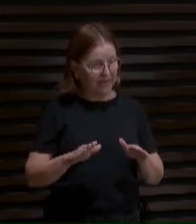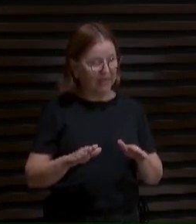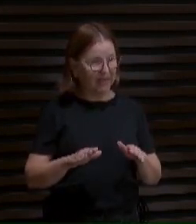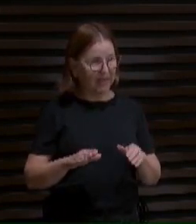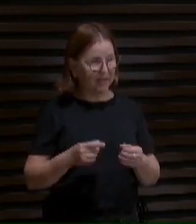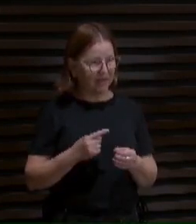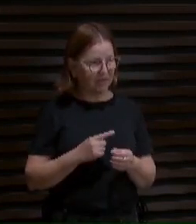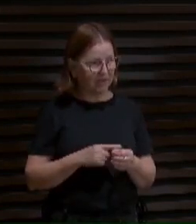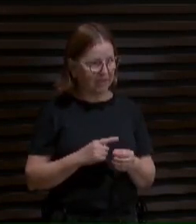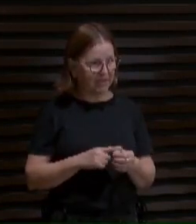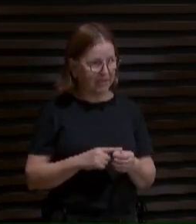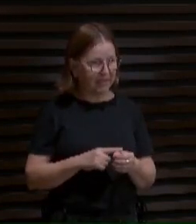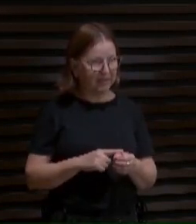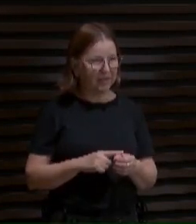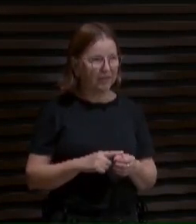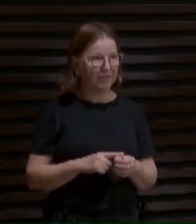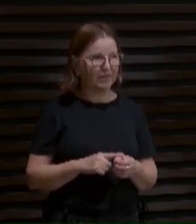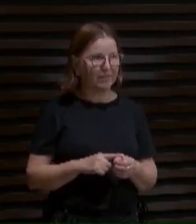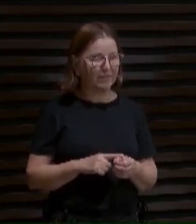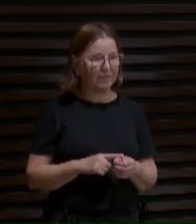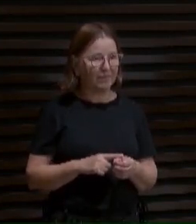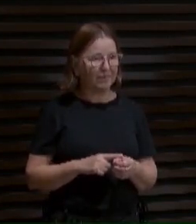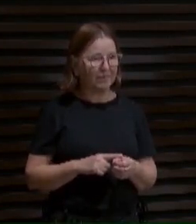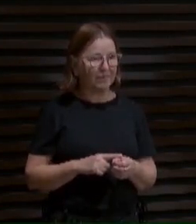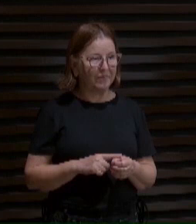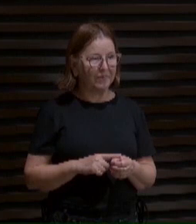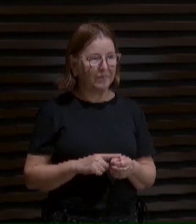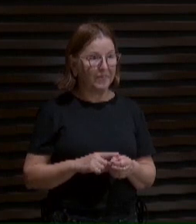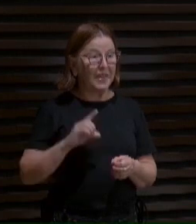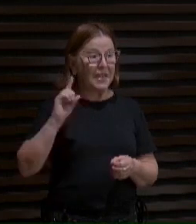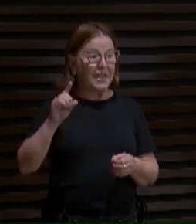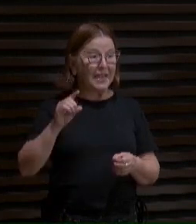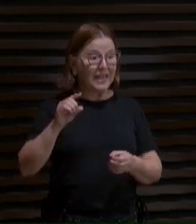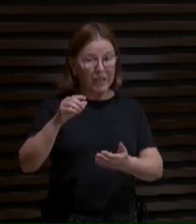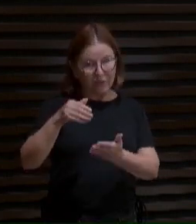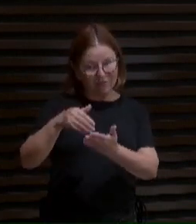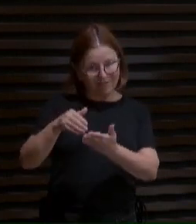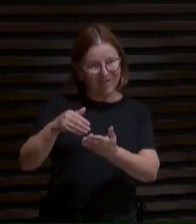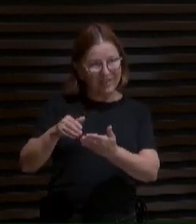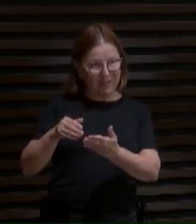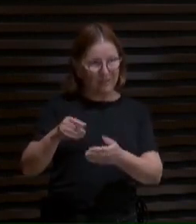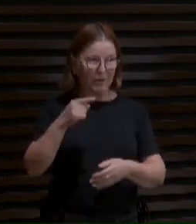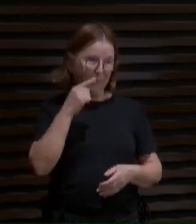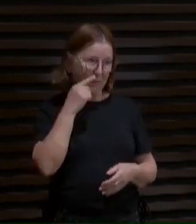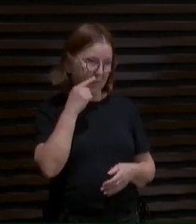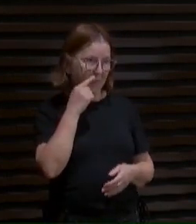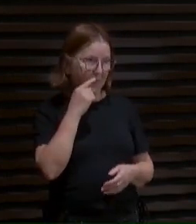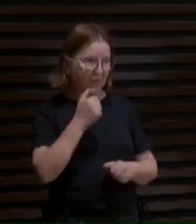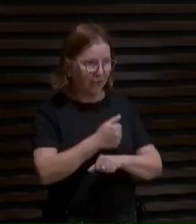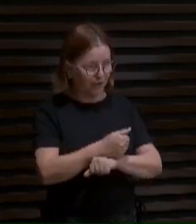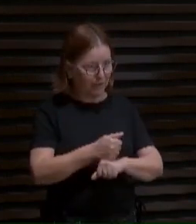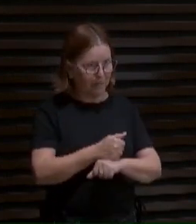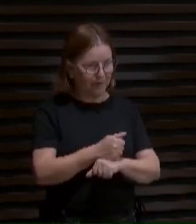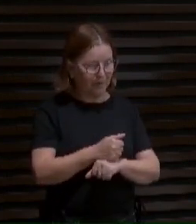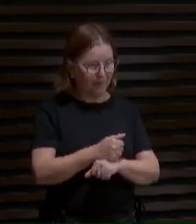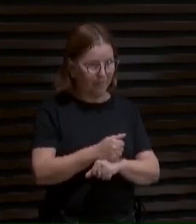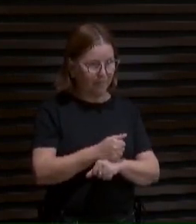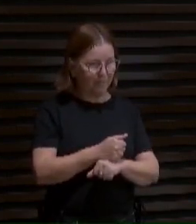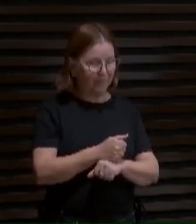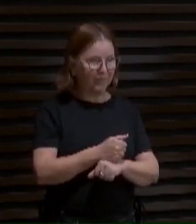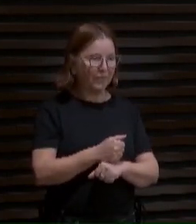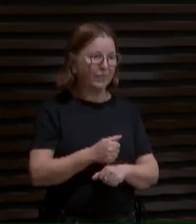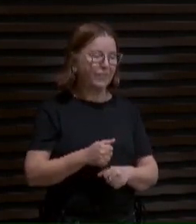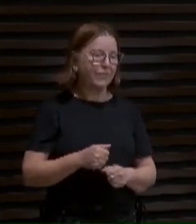para descartar o velho Terá e poder dali para frente ter uma outra